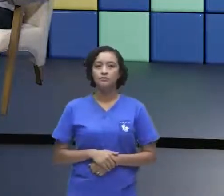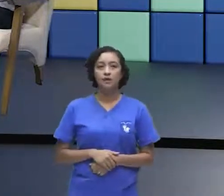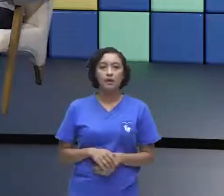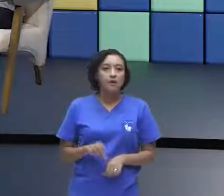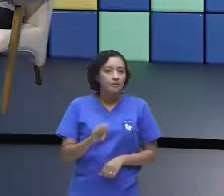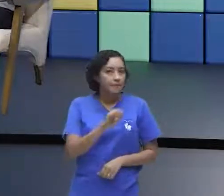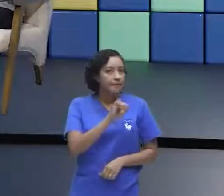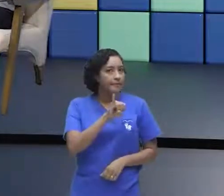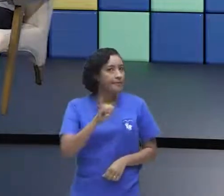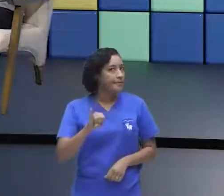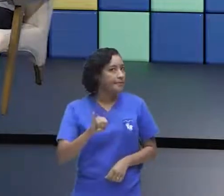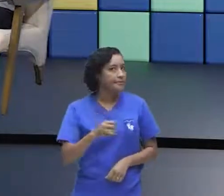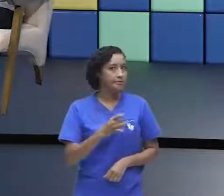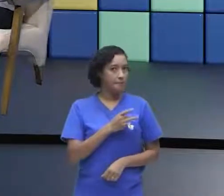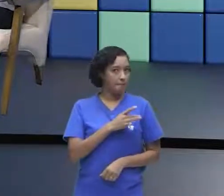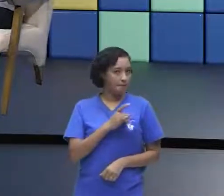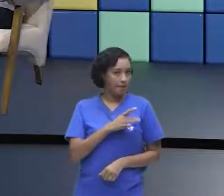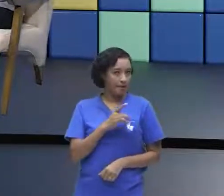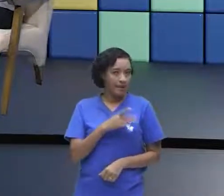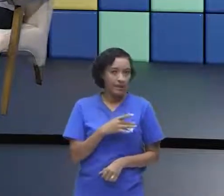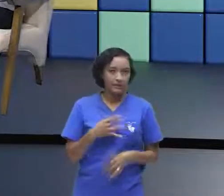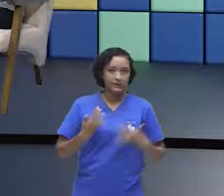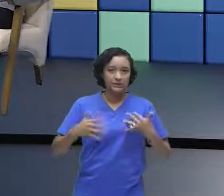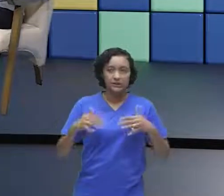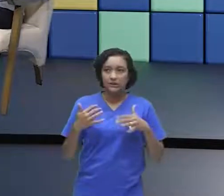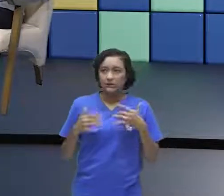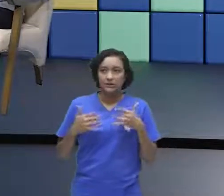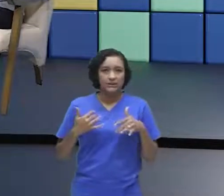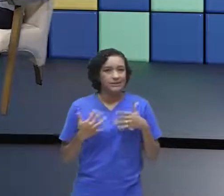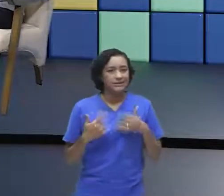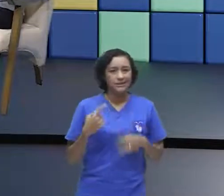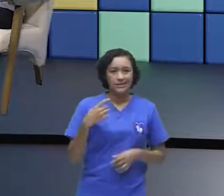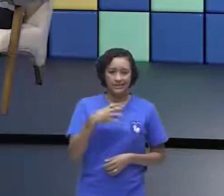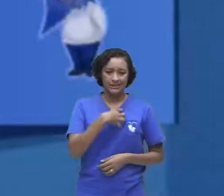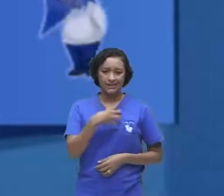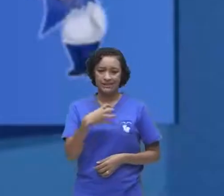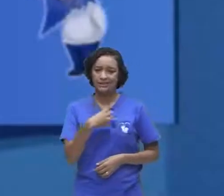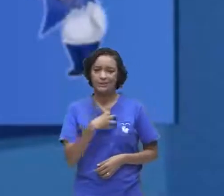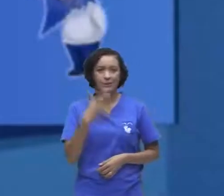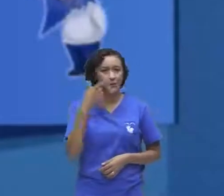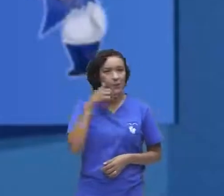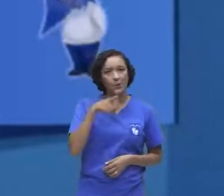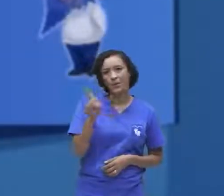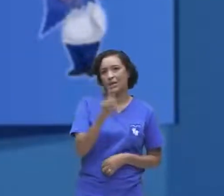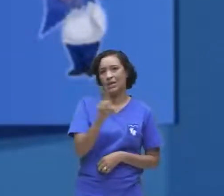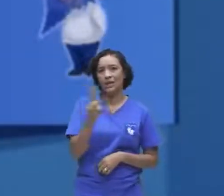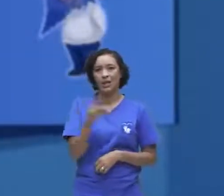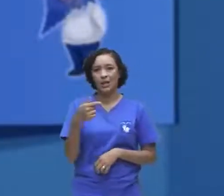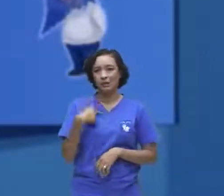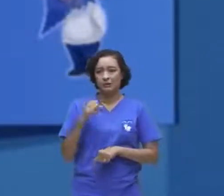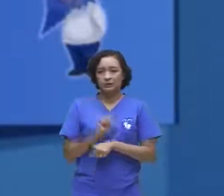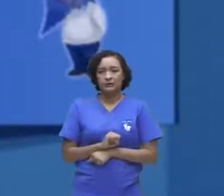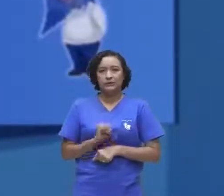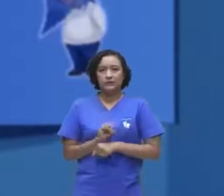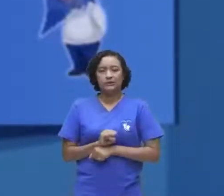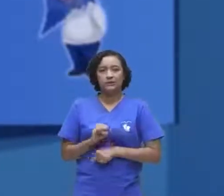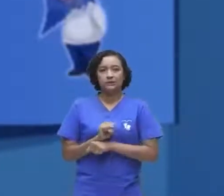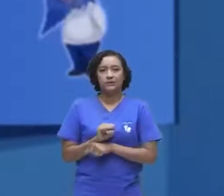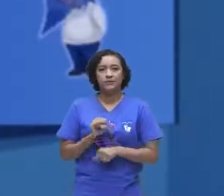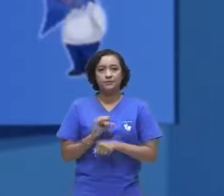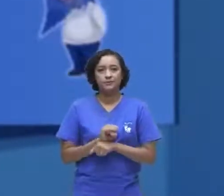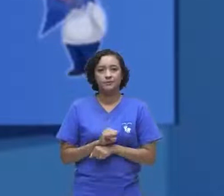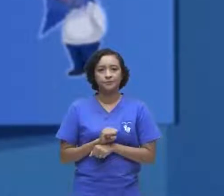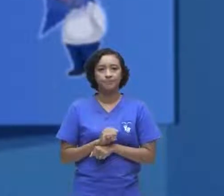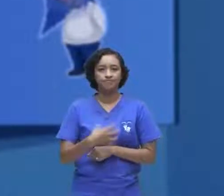começa a me causar insegurança, sentimentos de capacidade que eu não consigo, que me trava, que eu sinto que